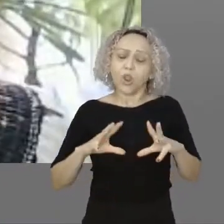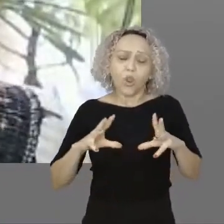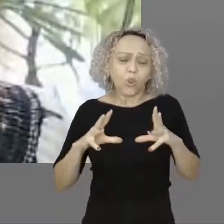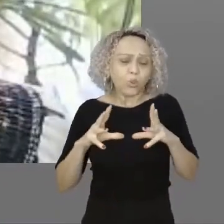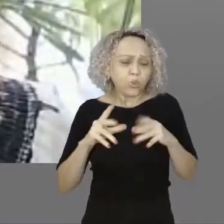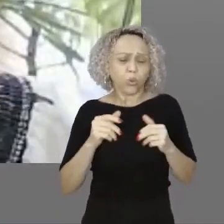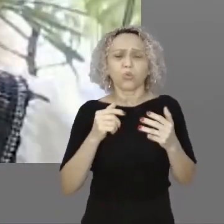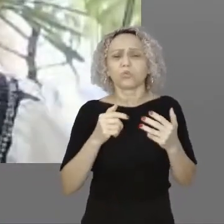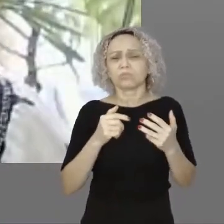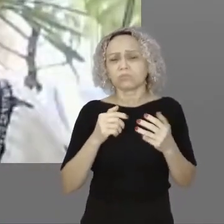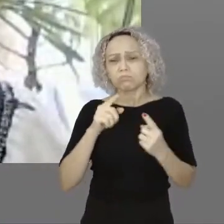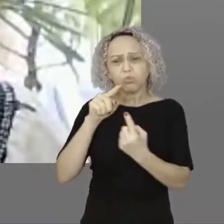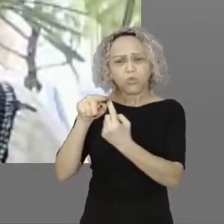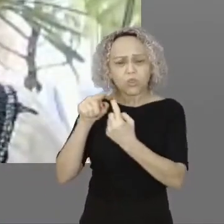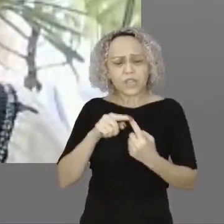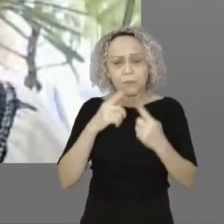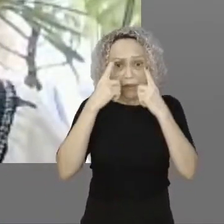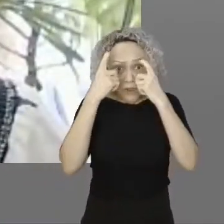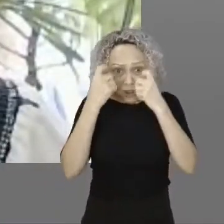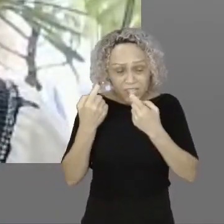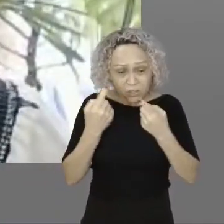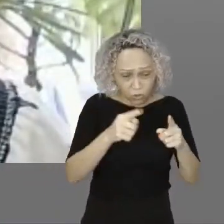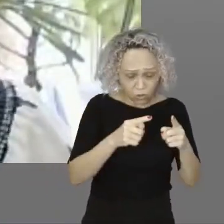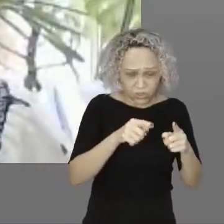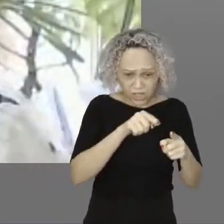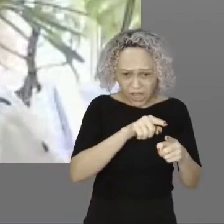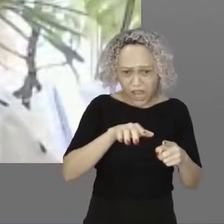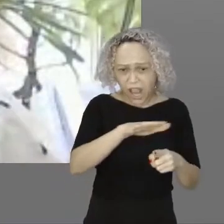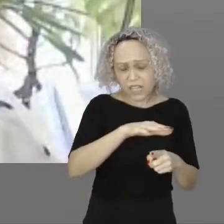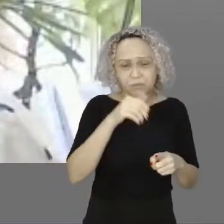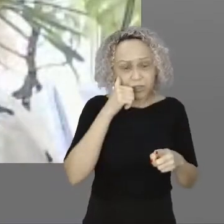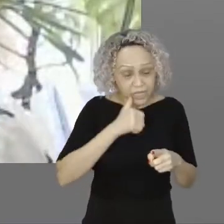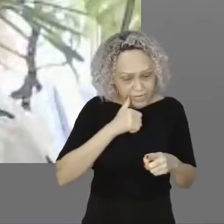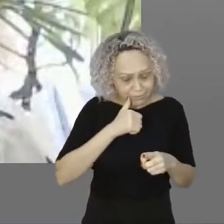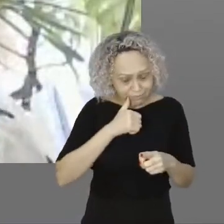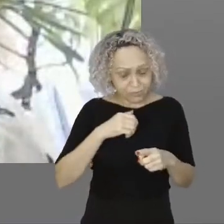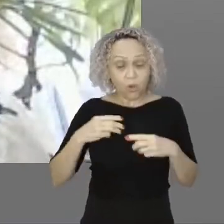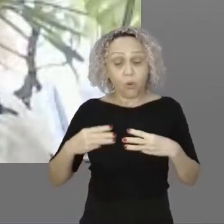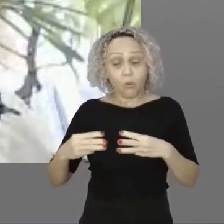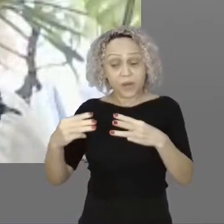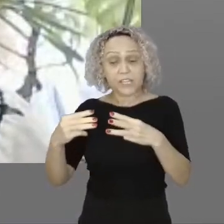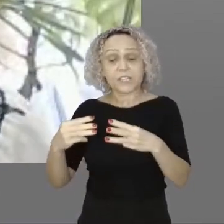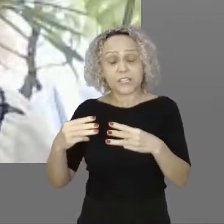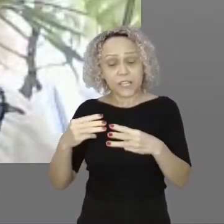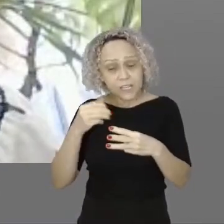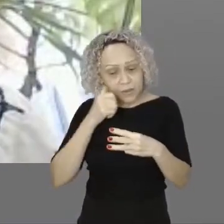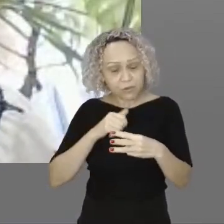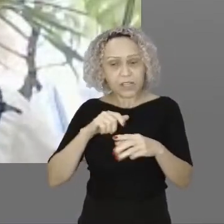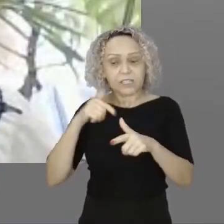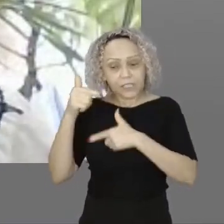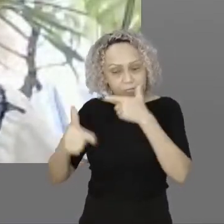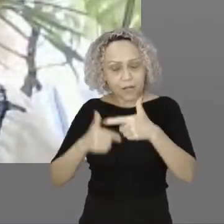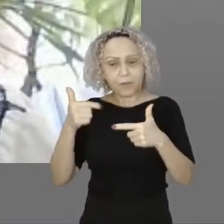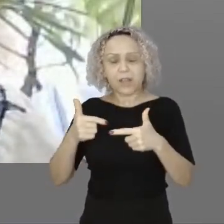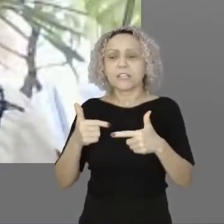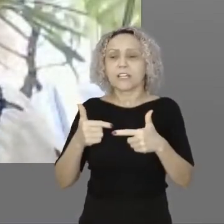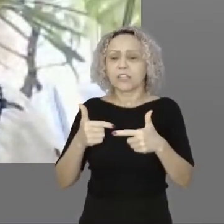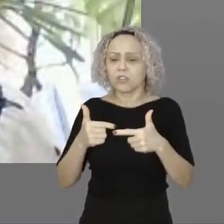Hoje mesmo, inclusive, está sendo sancionada pelo presidente Lula a lei que